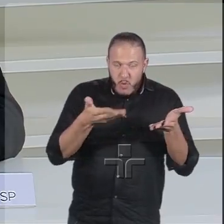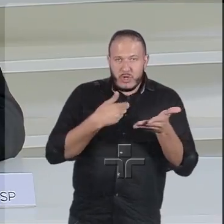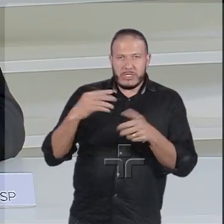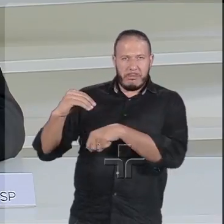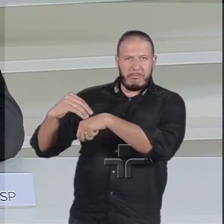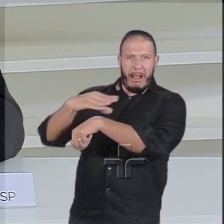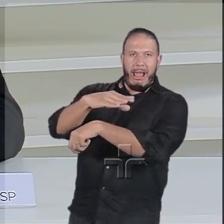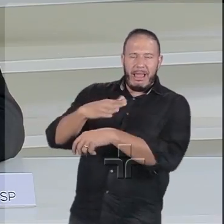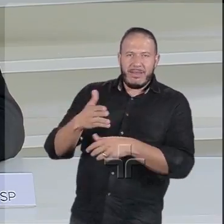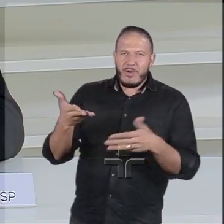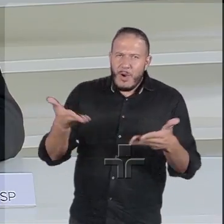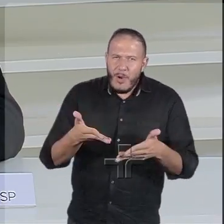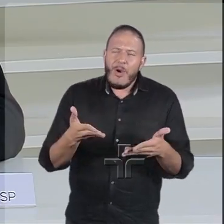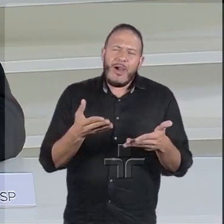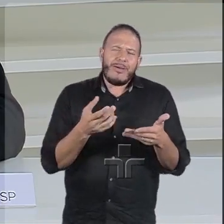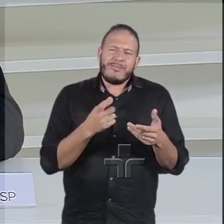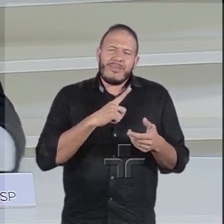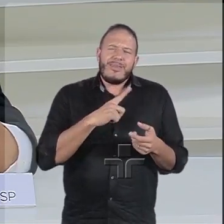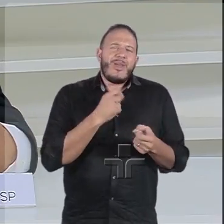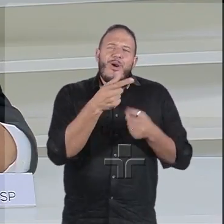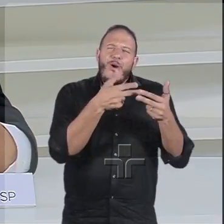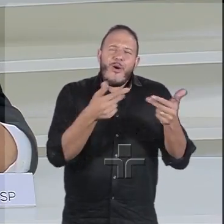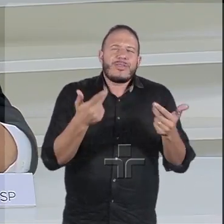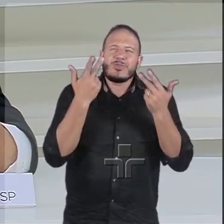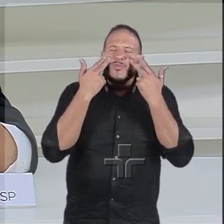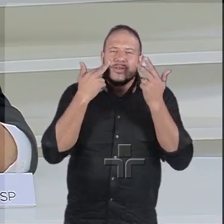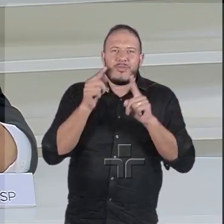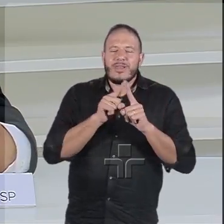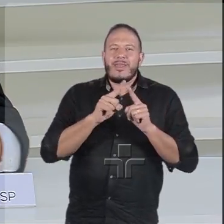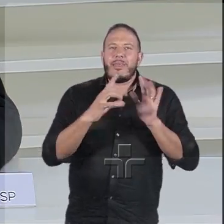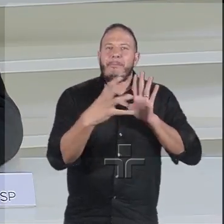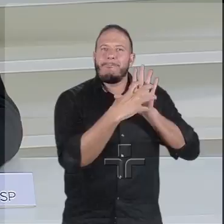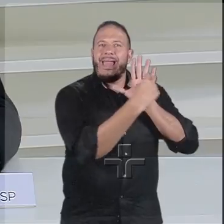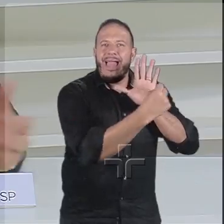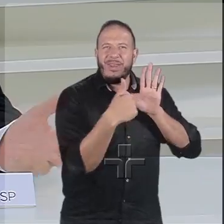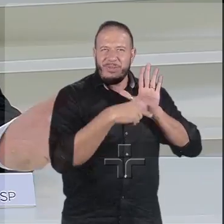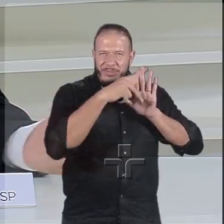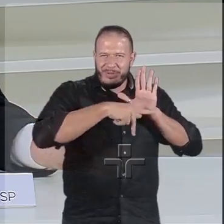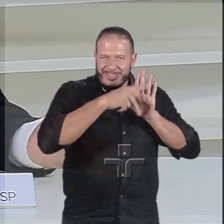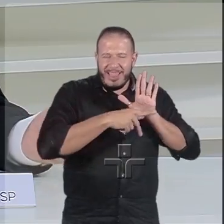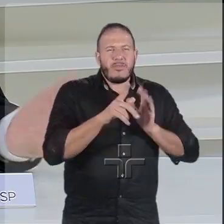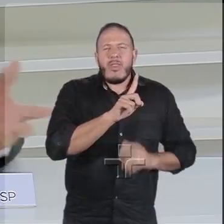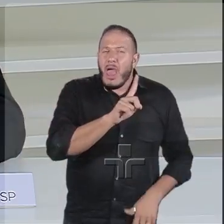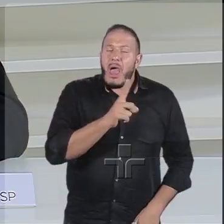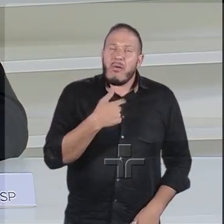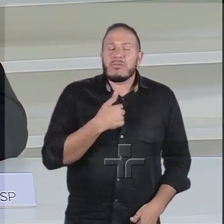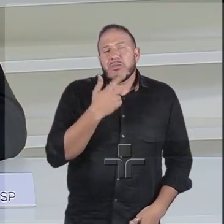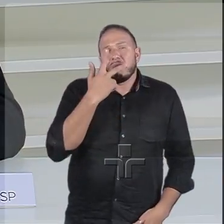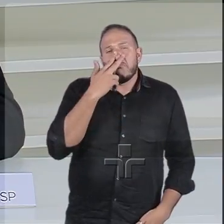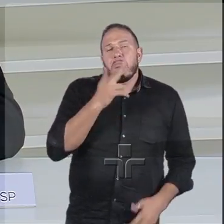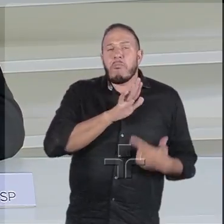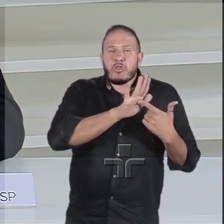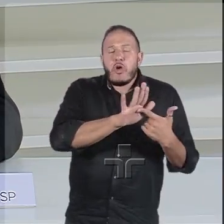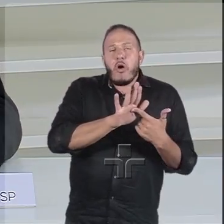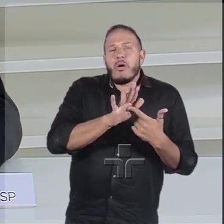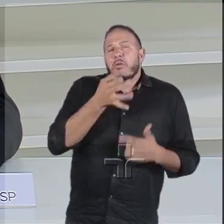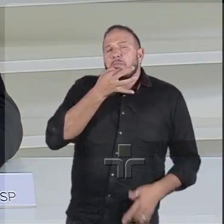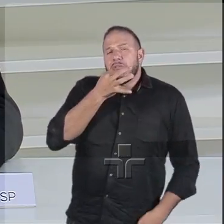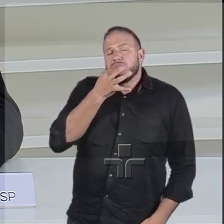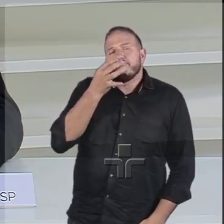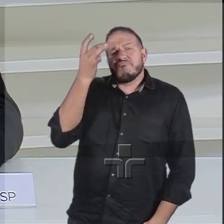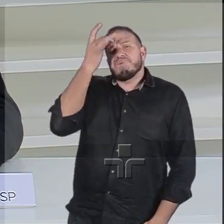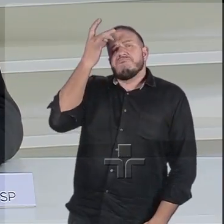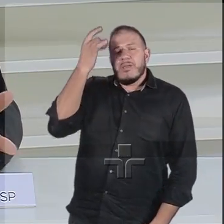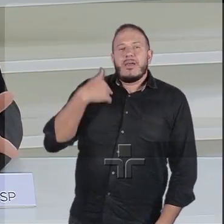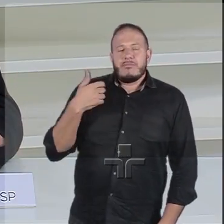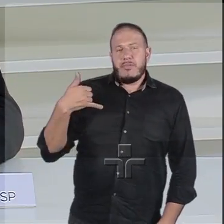saiu, tem coisas comuns, mas não é que eles pegaram desse projeto, é porque o bom senso indica que tinha que ser assim. Quer dizer, aumentar a